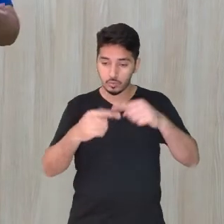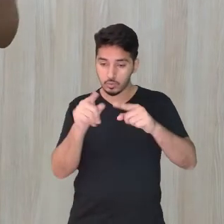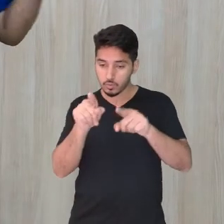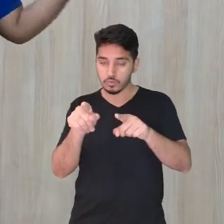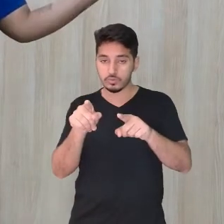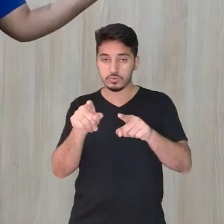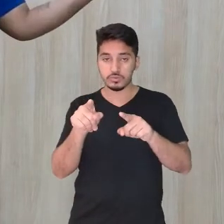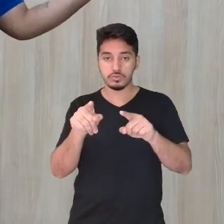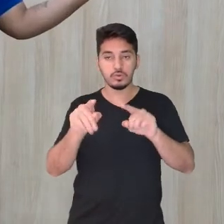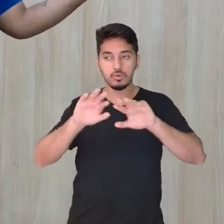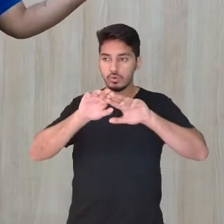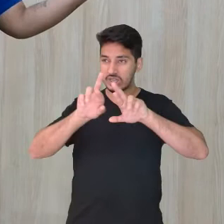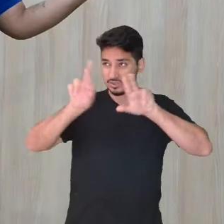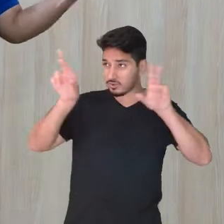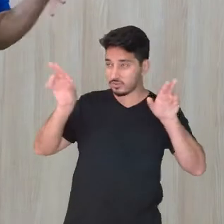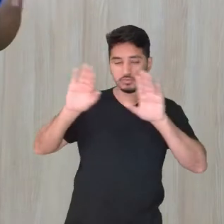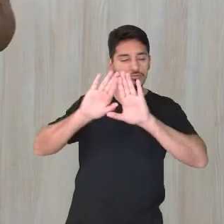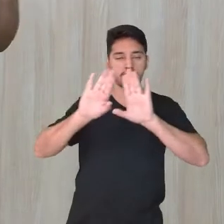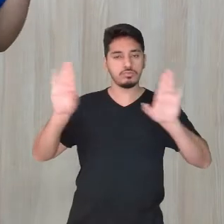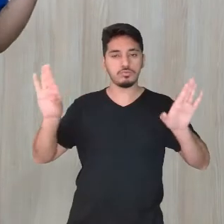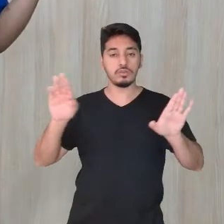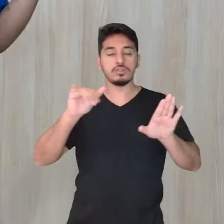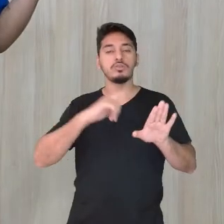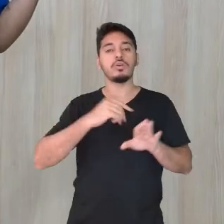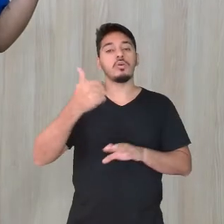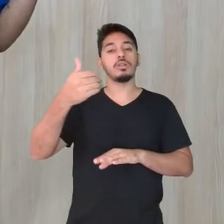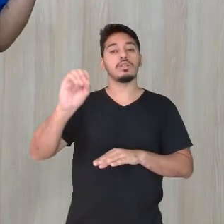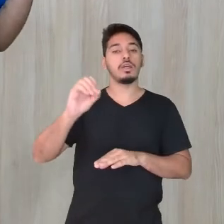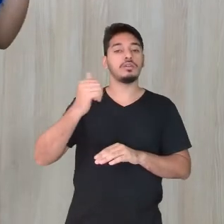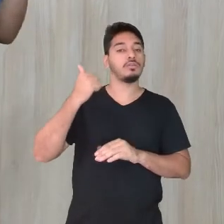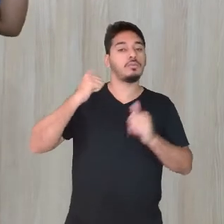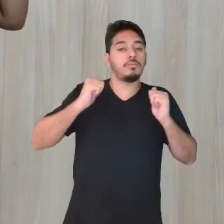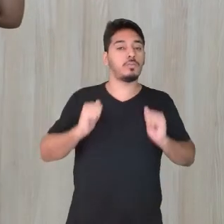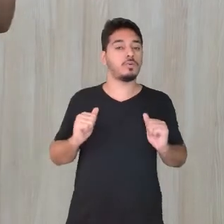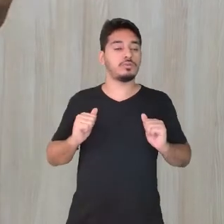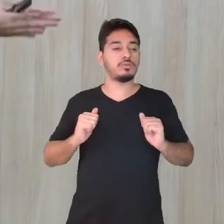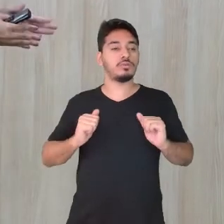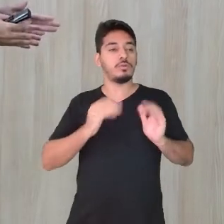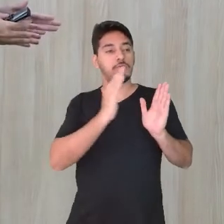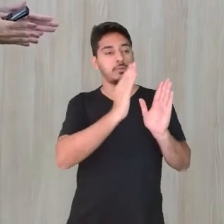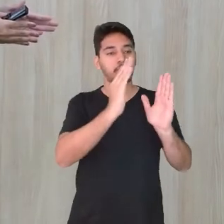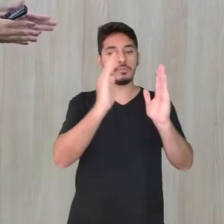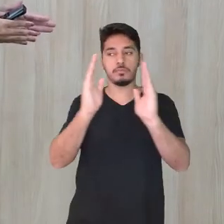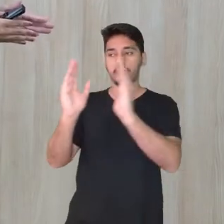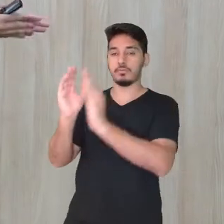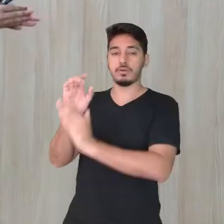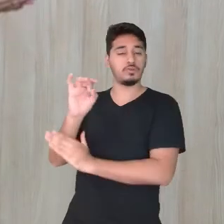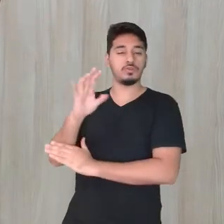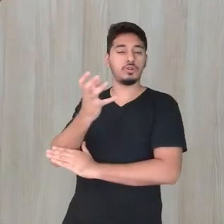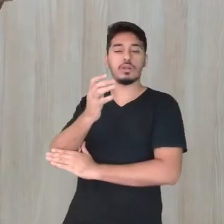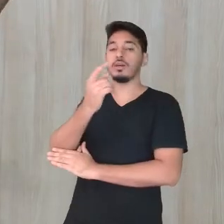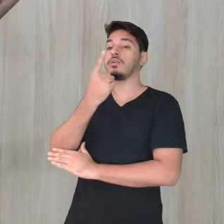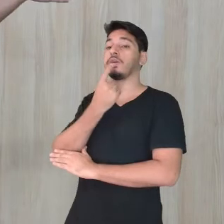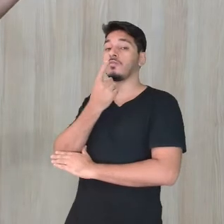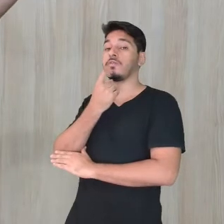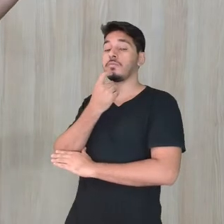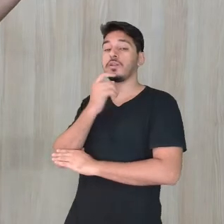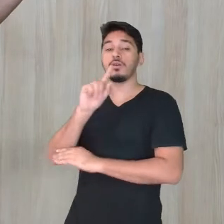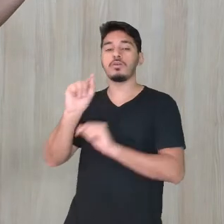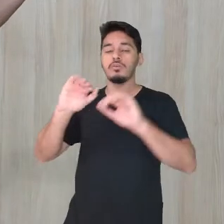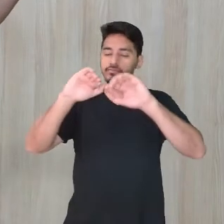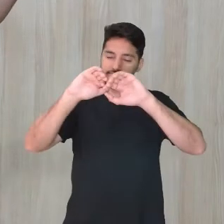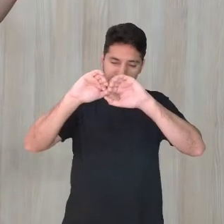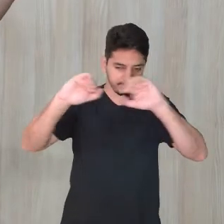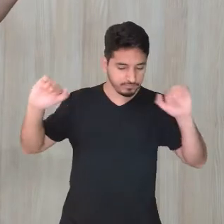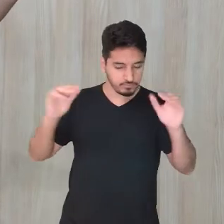eu excluo todas as outras. Se eu tenho 10 bolsas e eu escolhi apenas a vermelha, eu estou excluindo